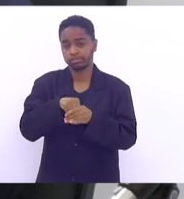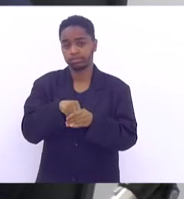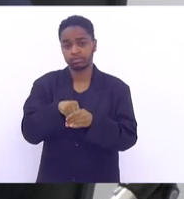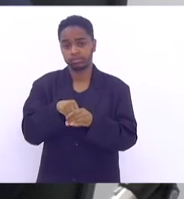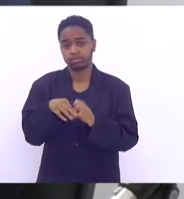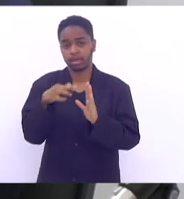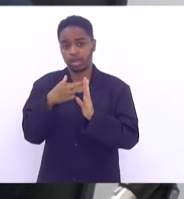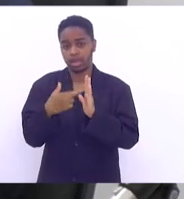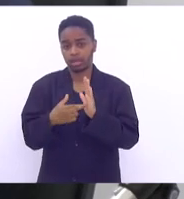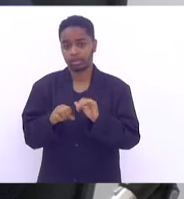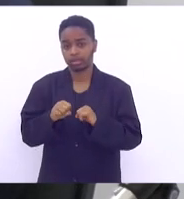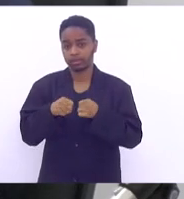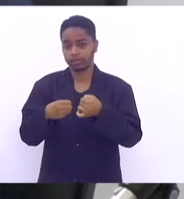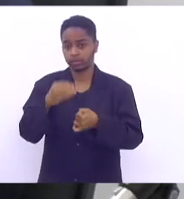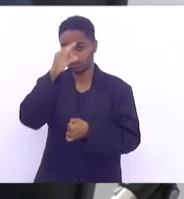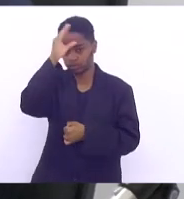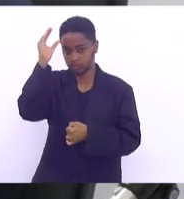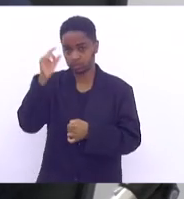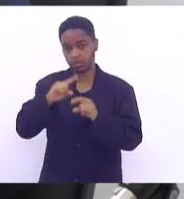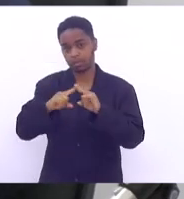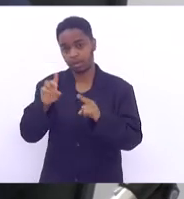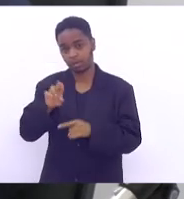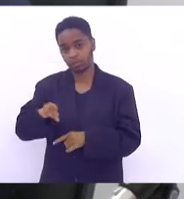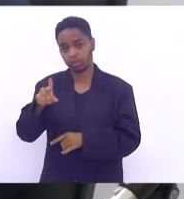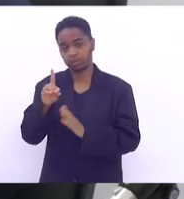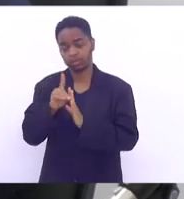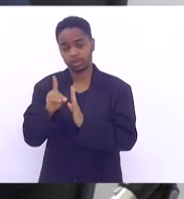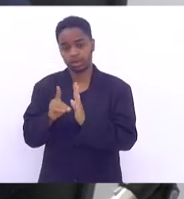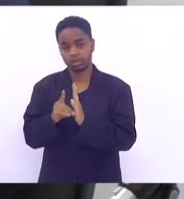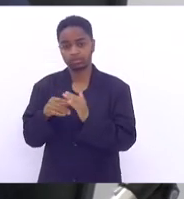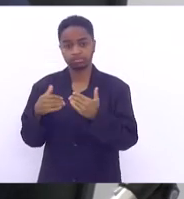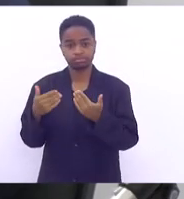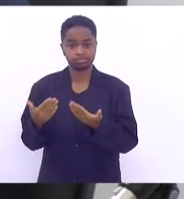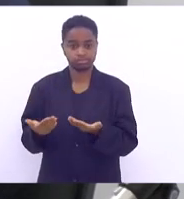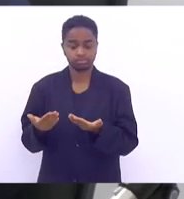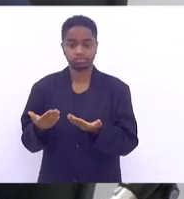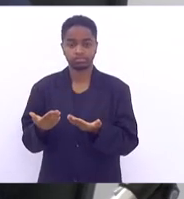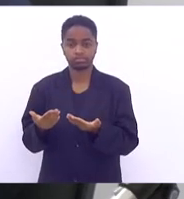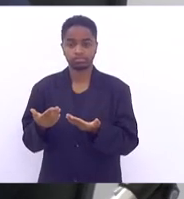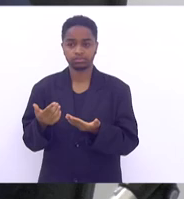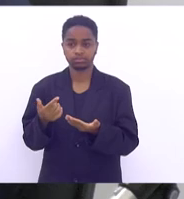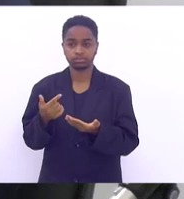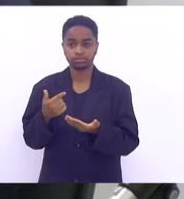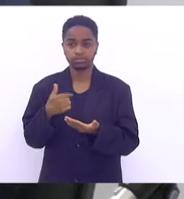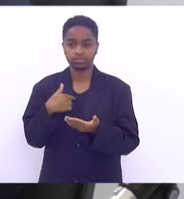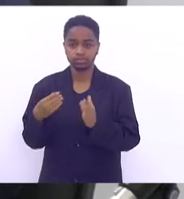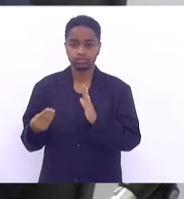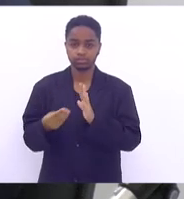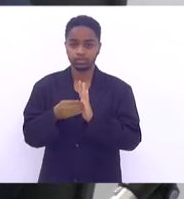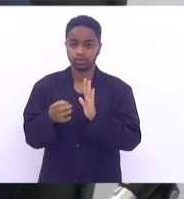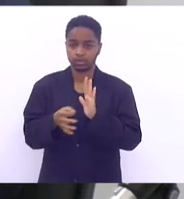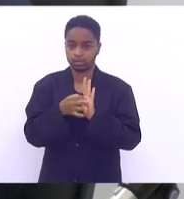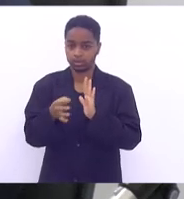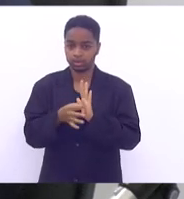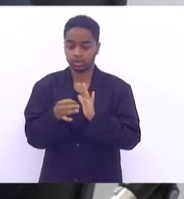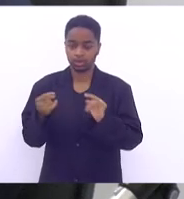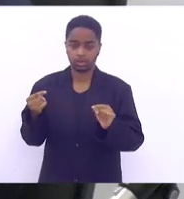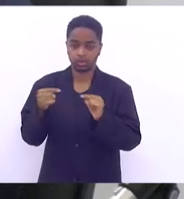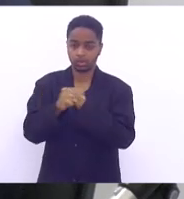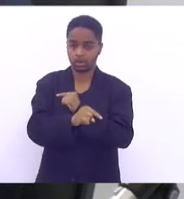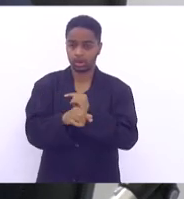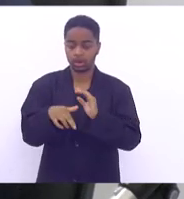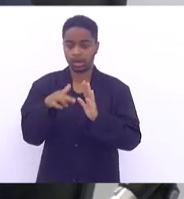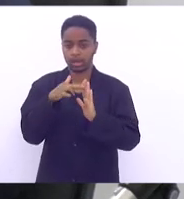Consumidor, mas sim por um decreto. Então, nesse sentido, considerei no parecer que não contraria disposto em norma